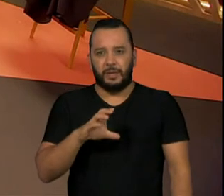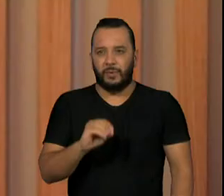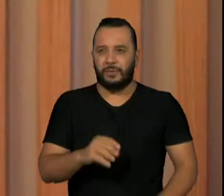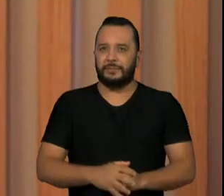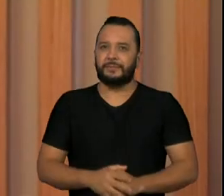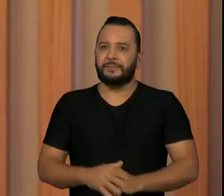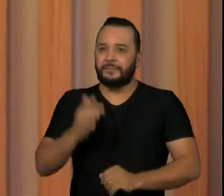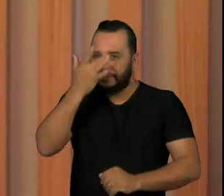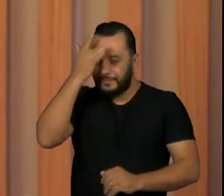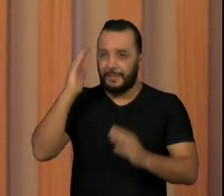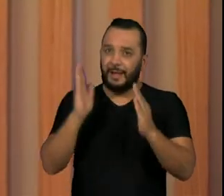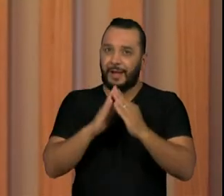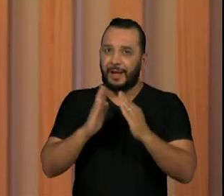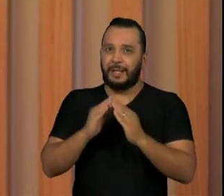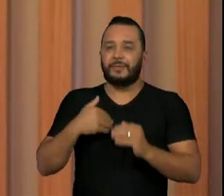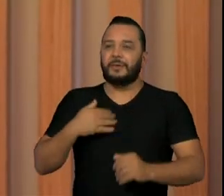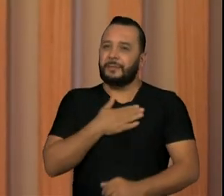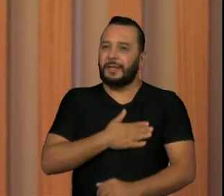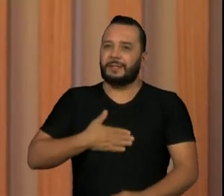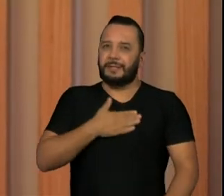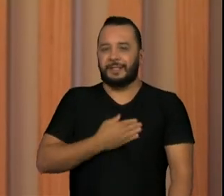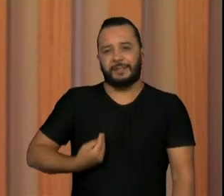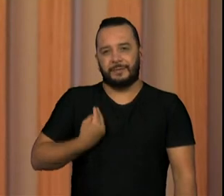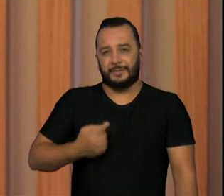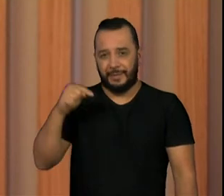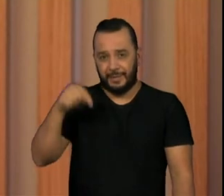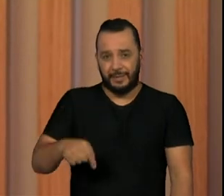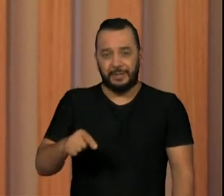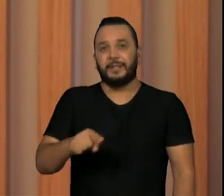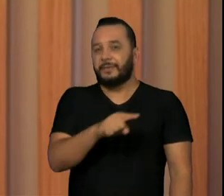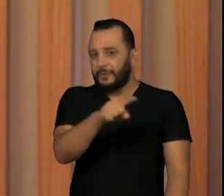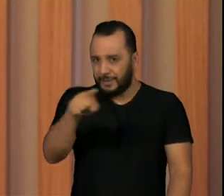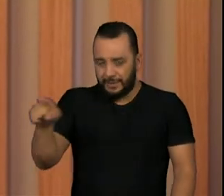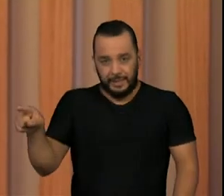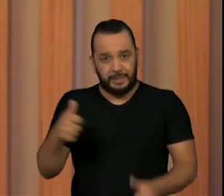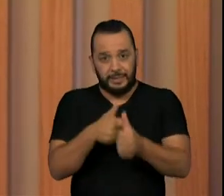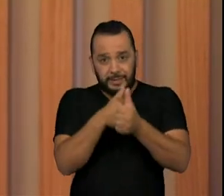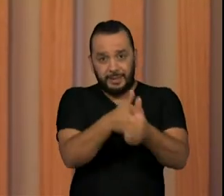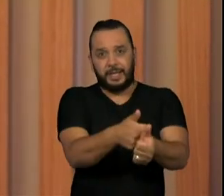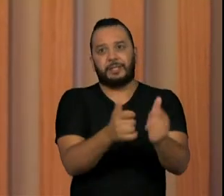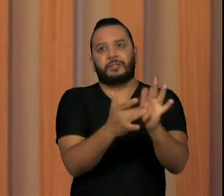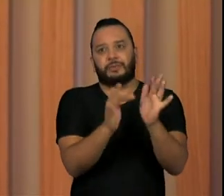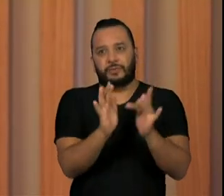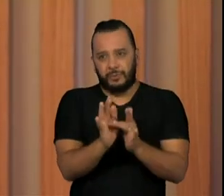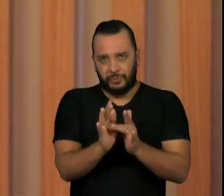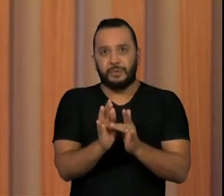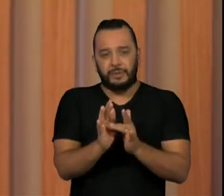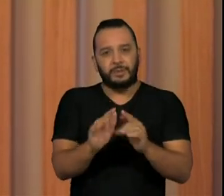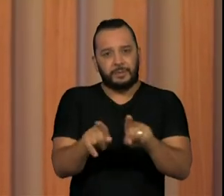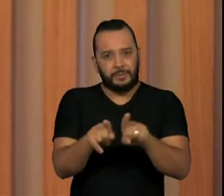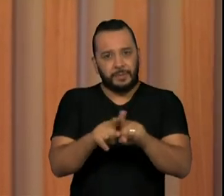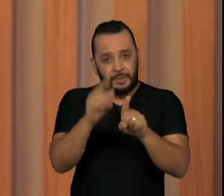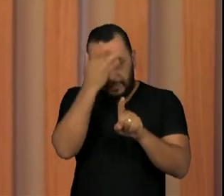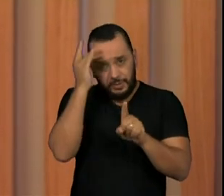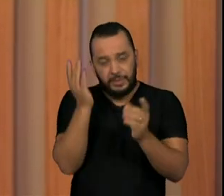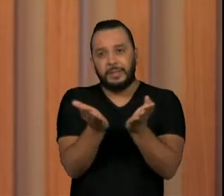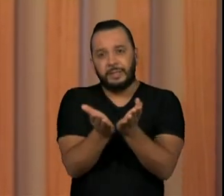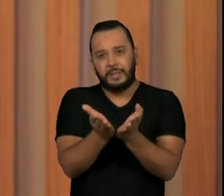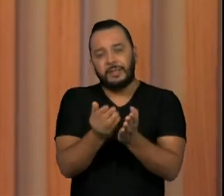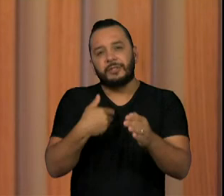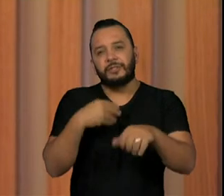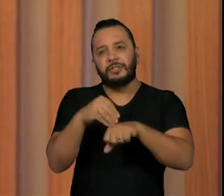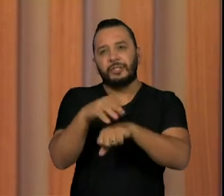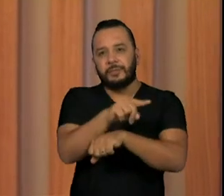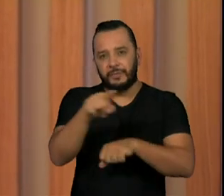todo mundo que está em casa, foi um prazer participar com você. E se você segue Jesus de Nazaré, eu acho que para aqueles que são cristãos, a minha dica